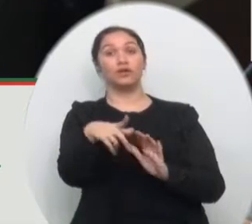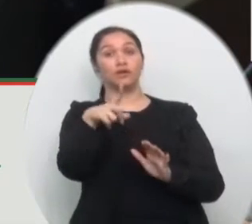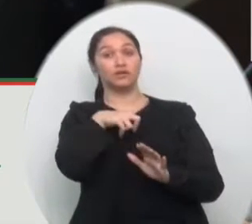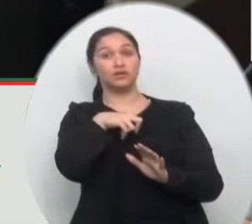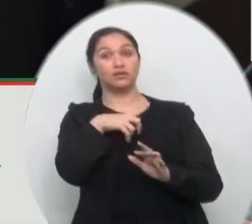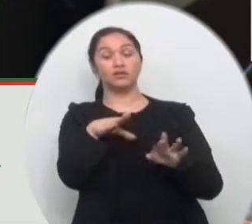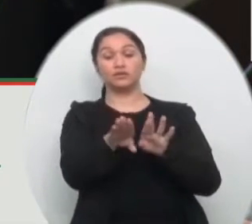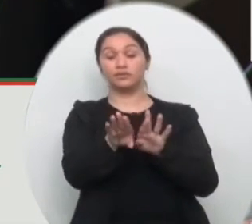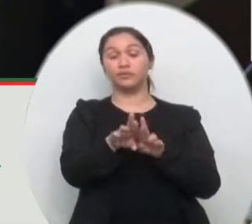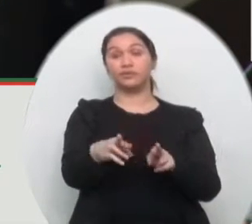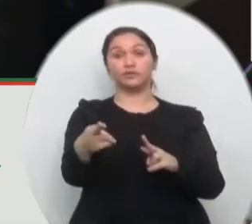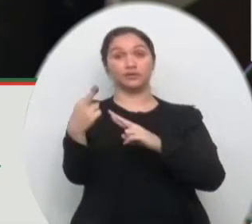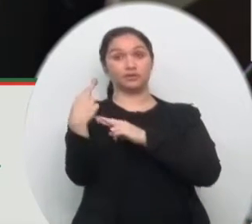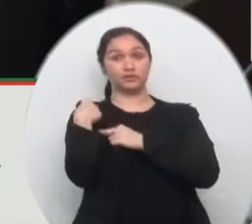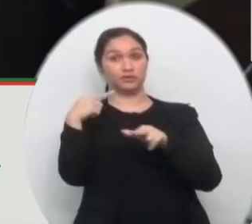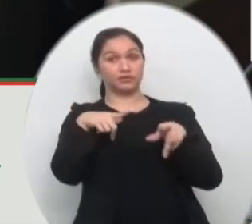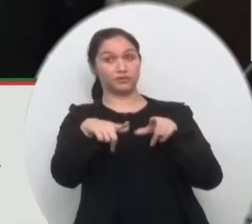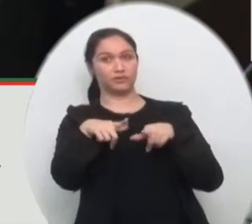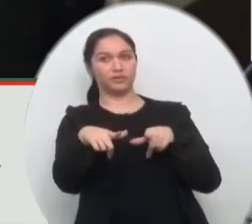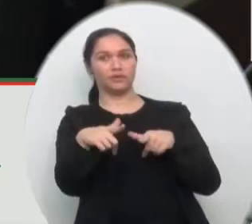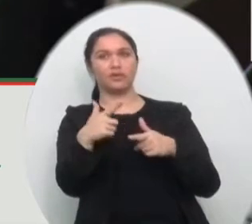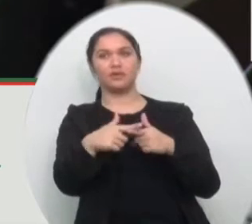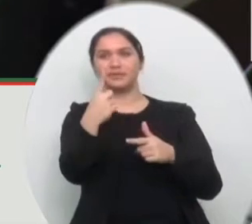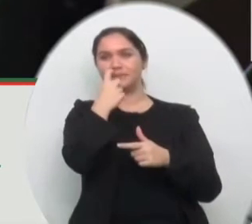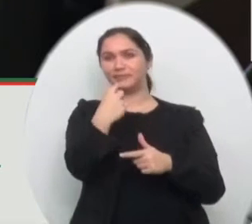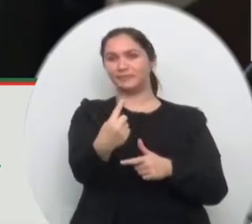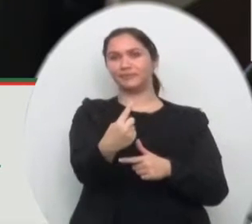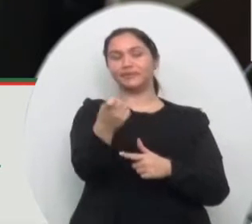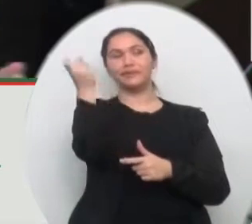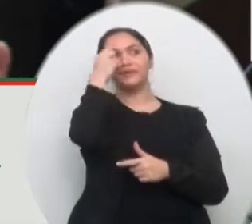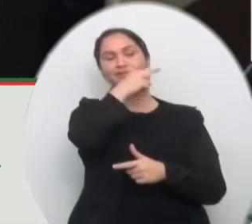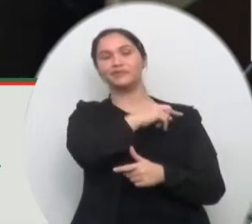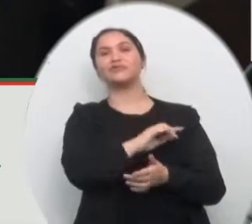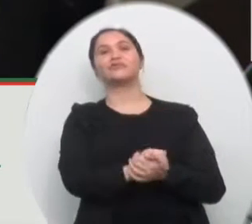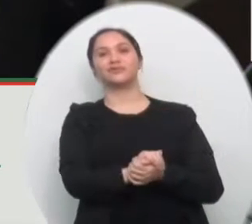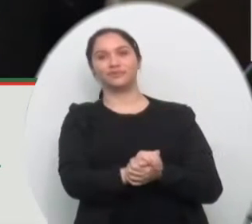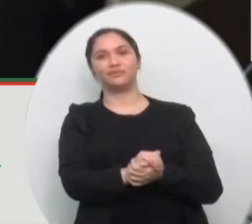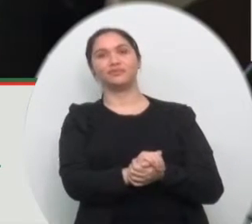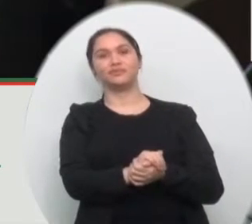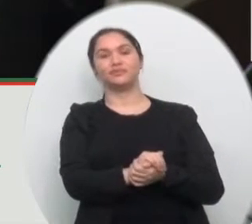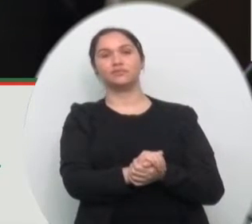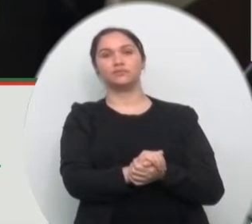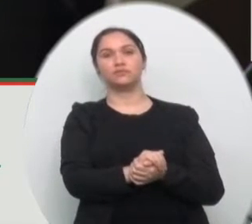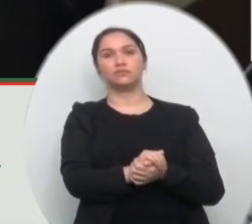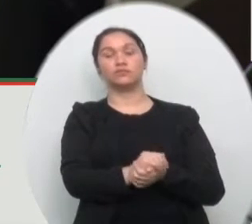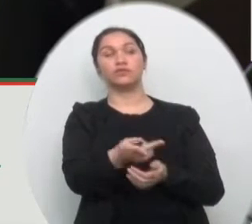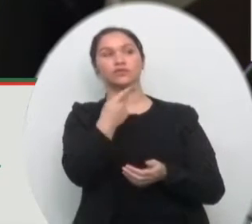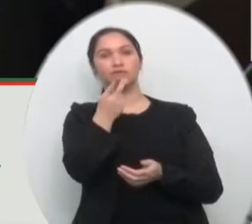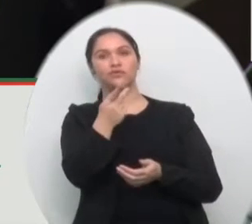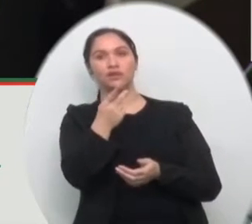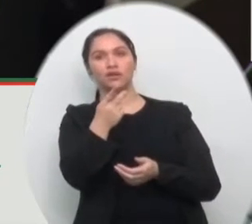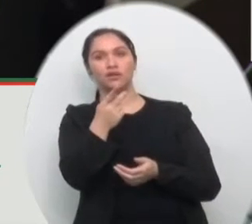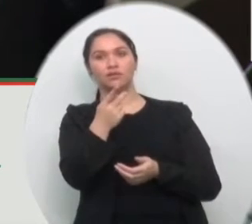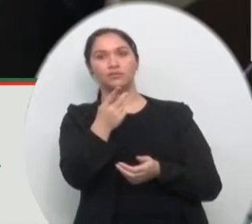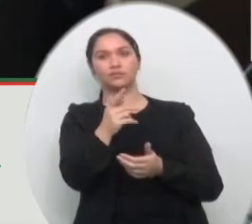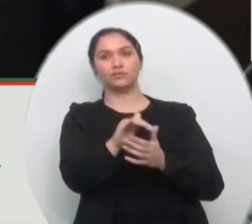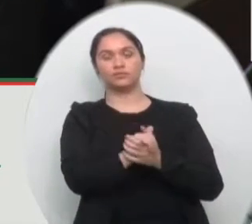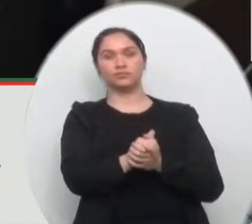trabalhistas e tudo mais. O odor a gente não consegue medir. Por isso que é até um convite a